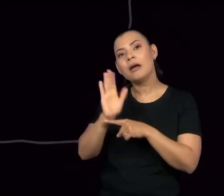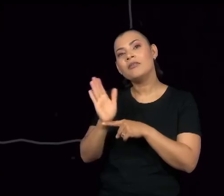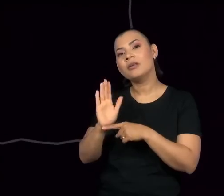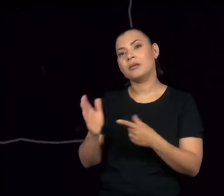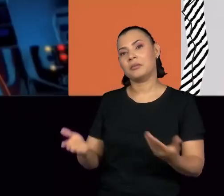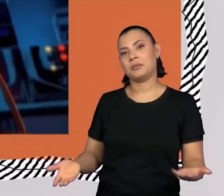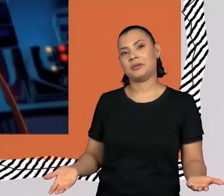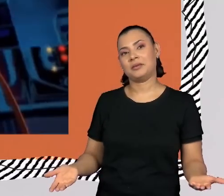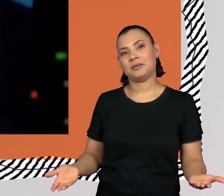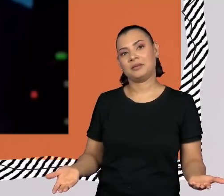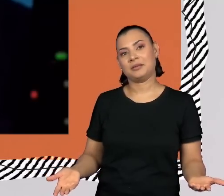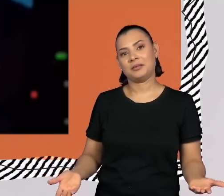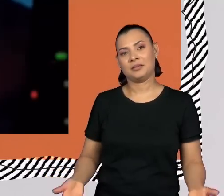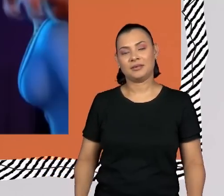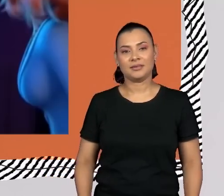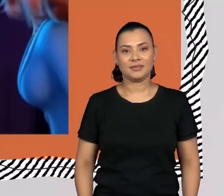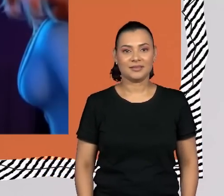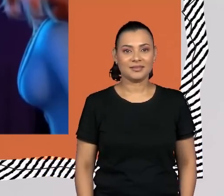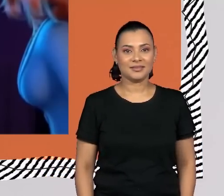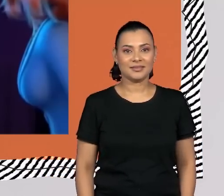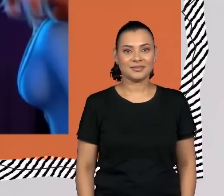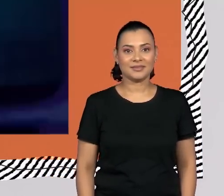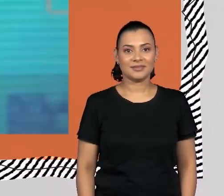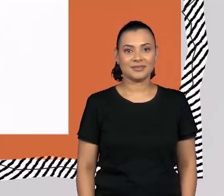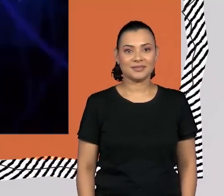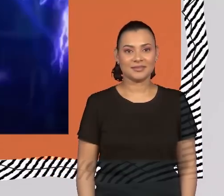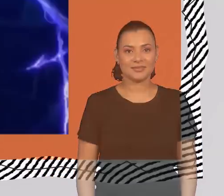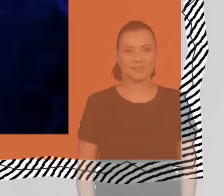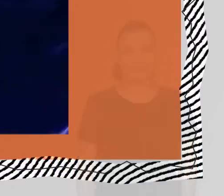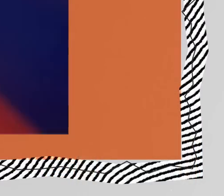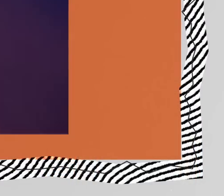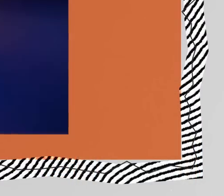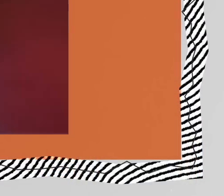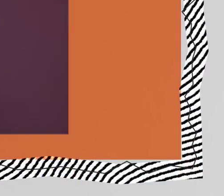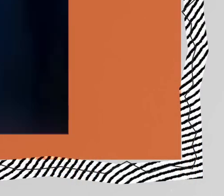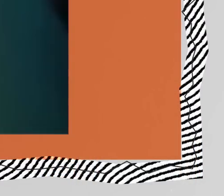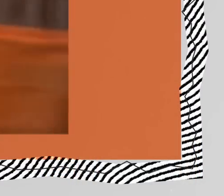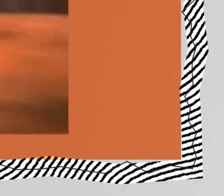Hambúrguer. Conversão da água em comida. Ligando com a força!